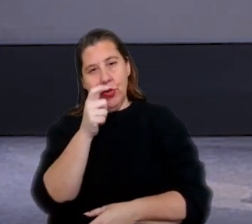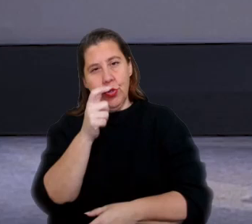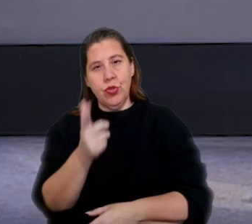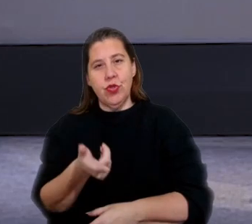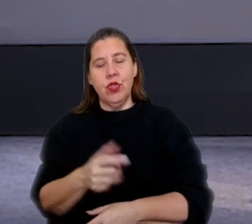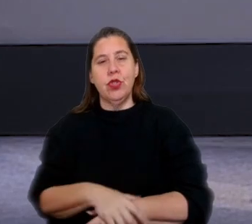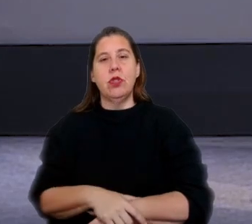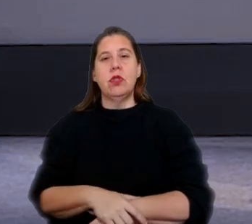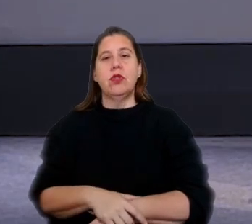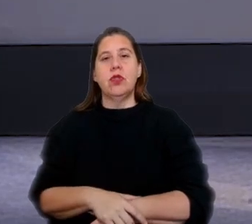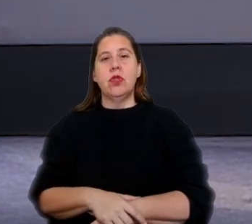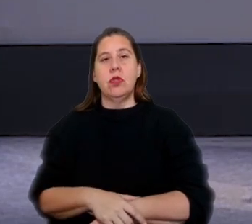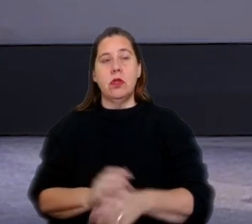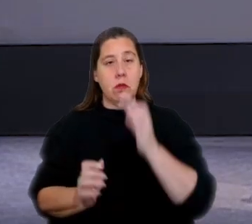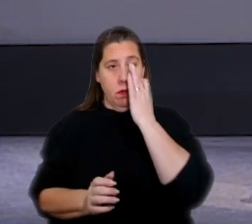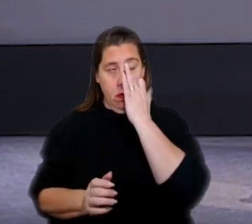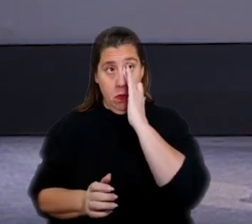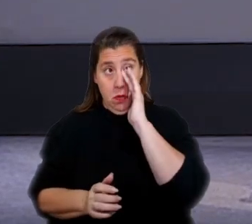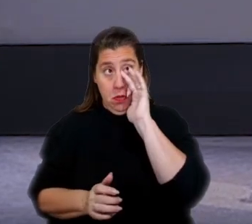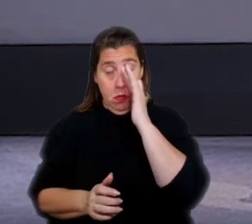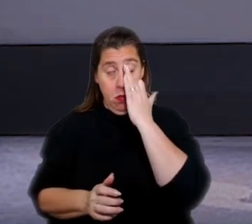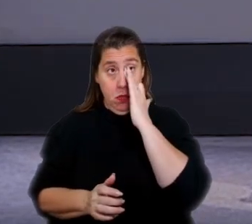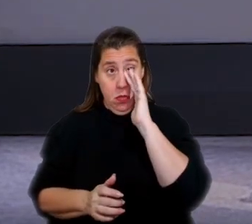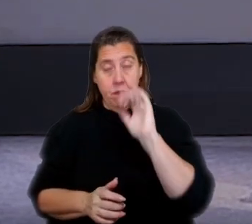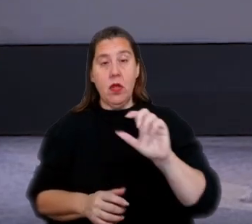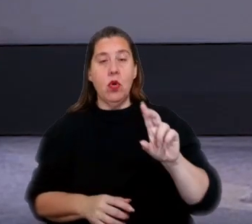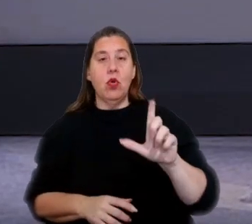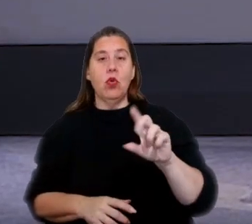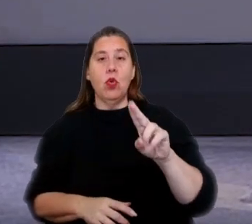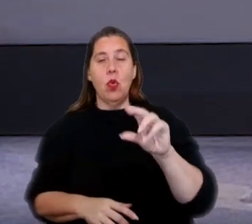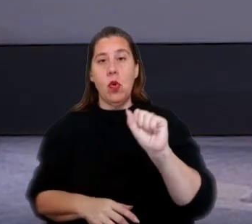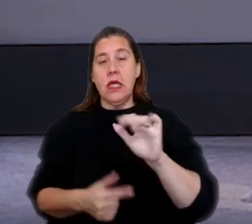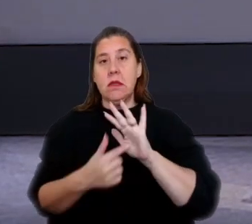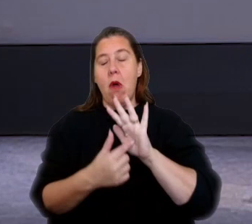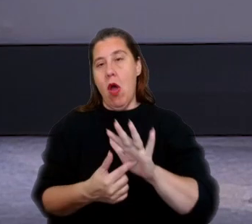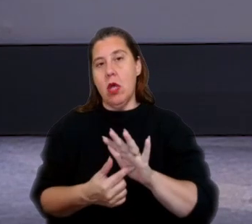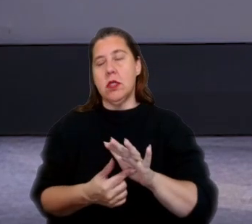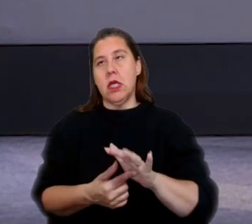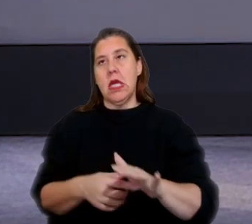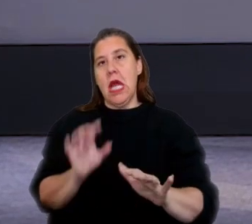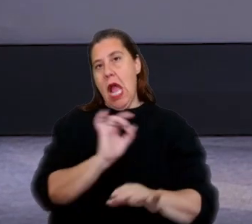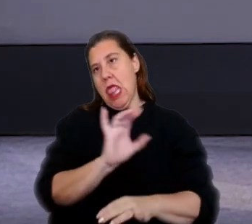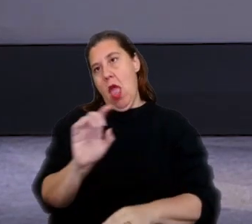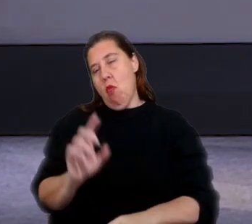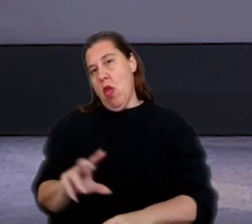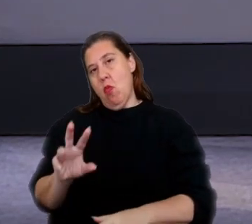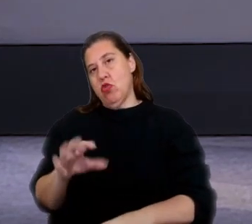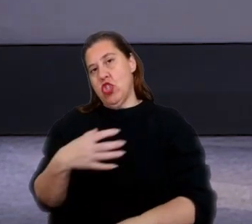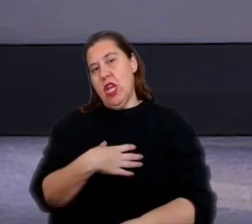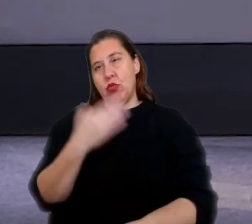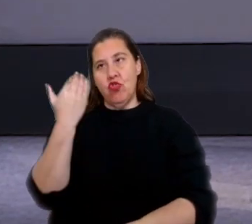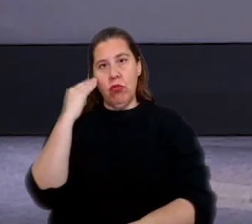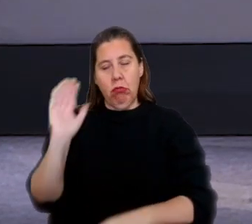sendo muito claro quando ele diz que ele quer que esse filme seja lido das mais variadas formas possíveis. E eu acho que esse silêncio faz parte disso. Mas também